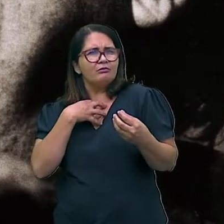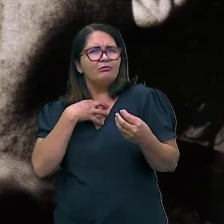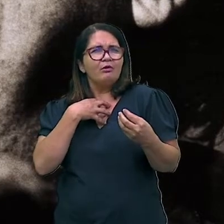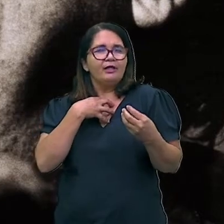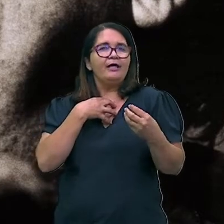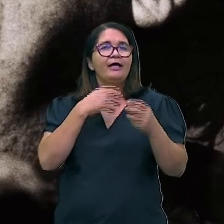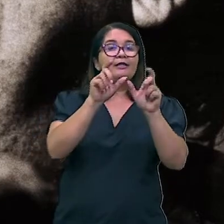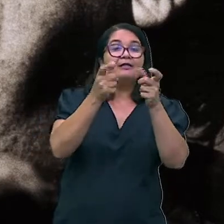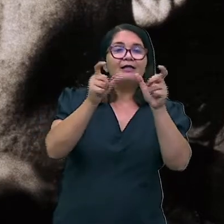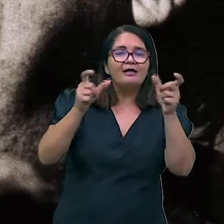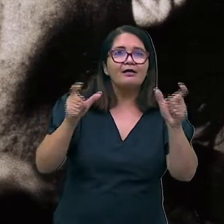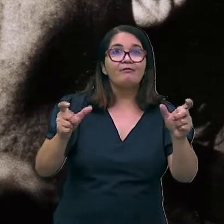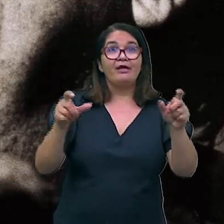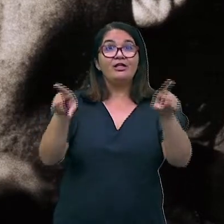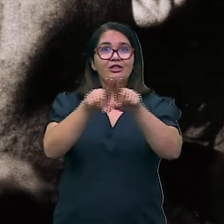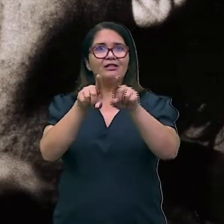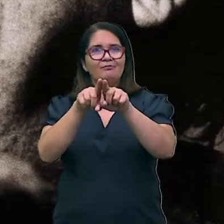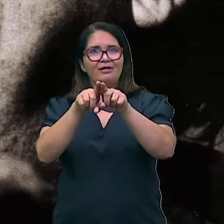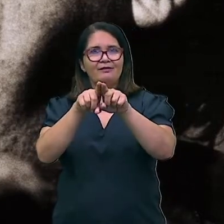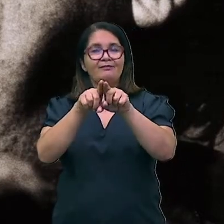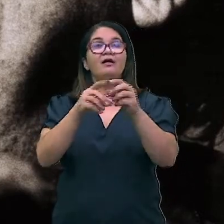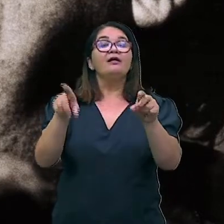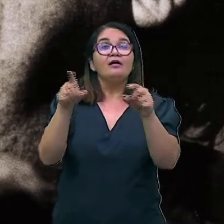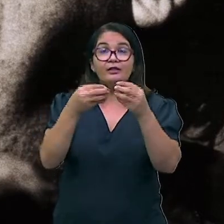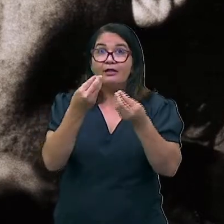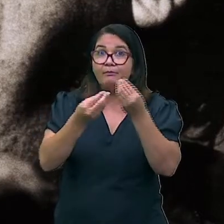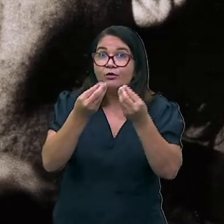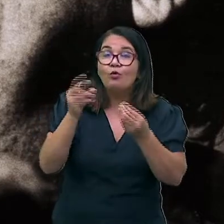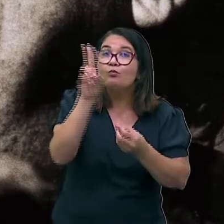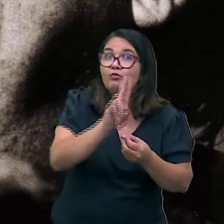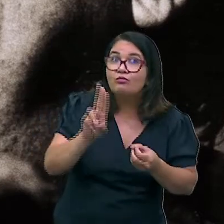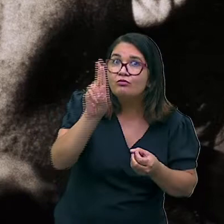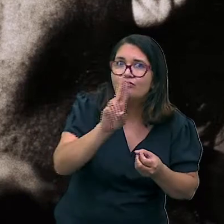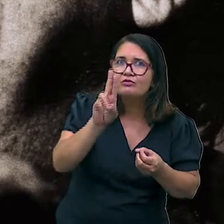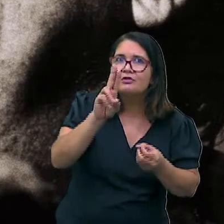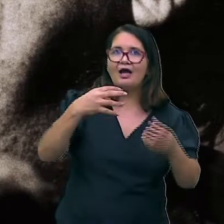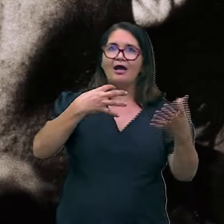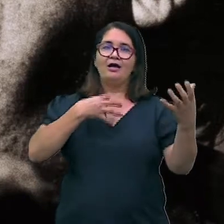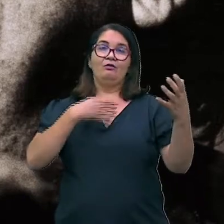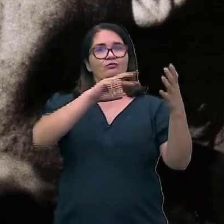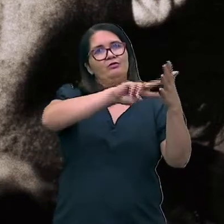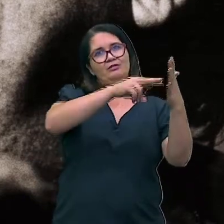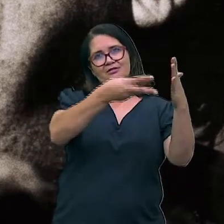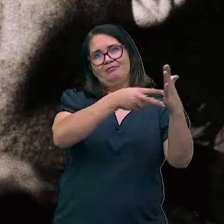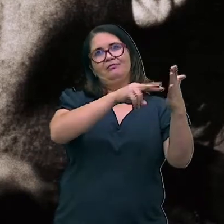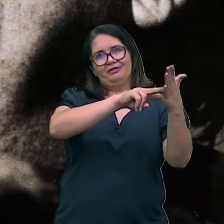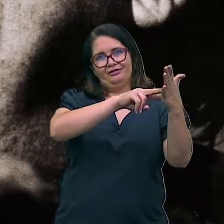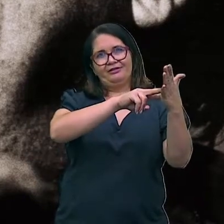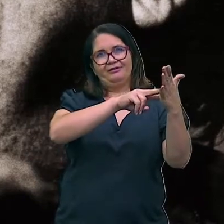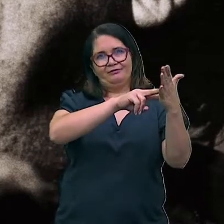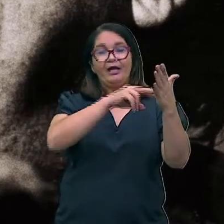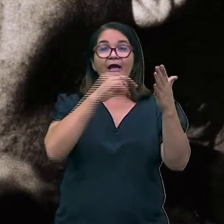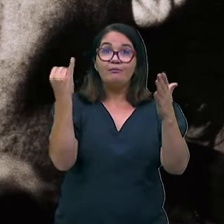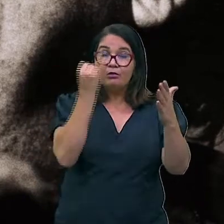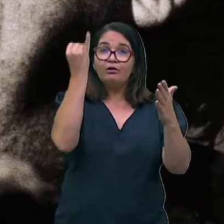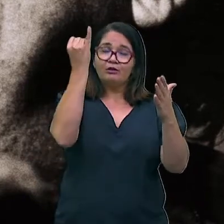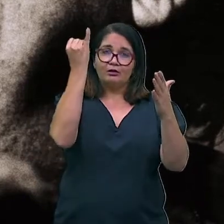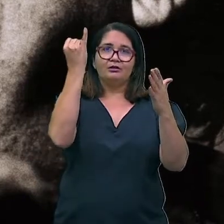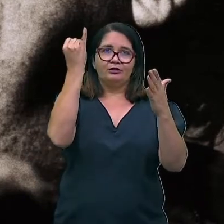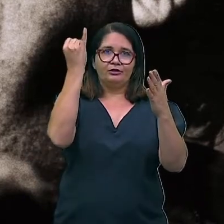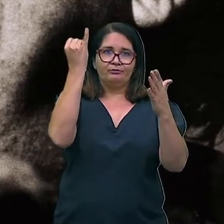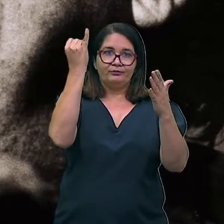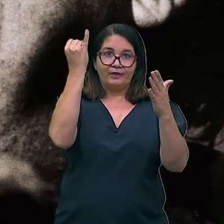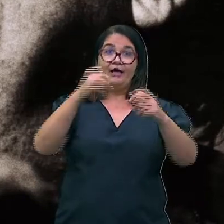estilístico e semântico para reforçar o discurso de seu enunciador. Observe que